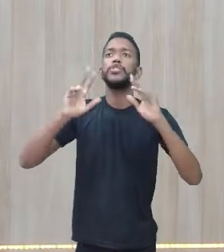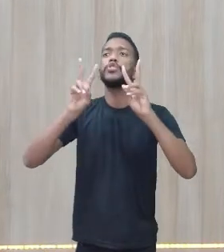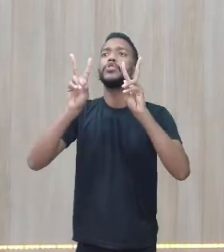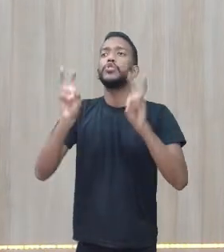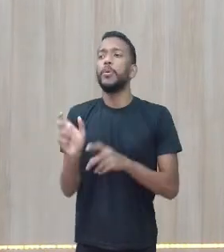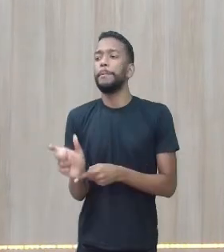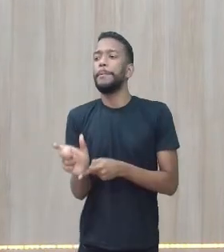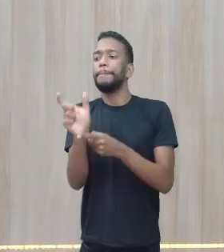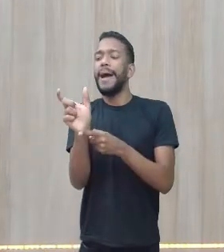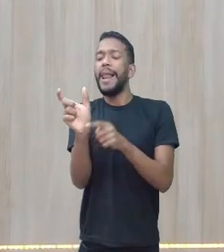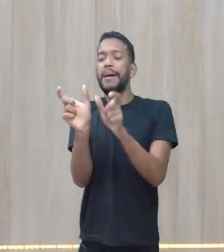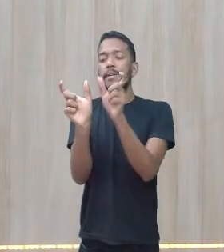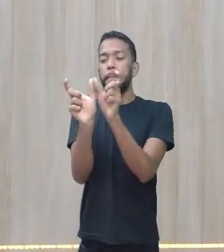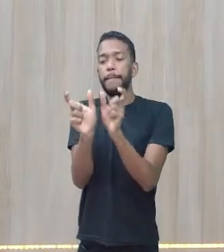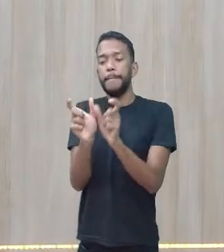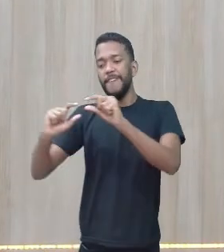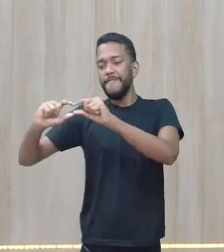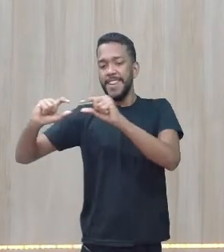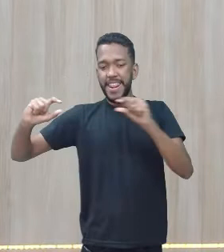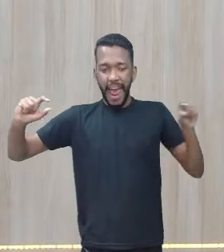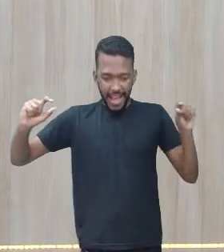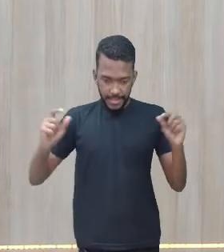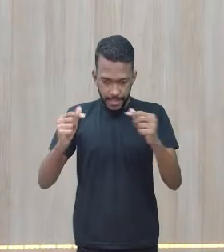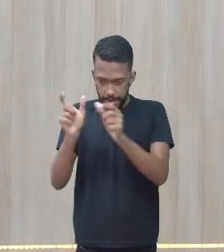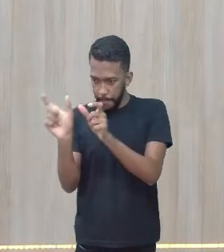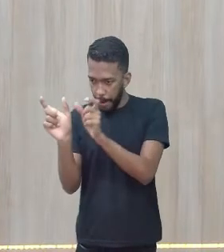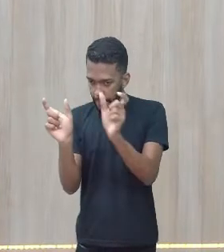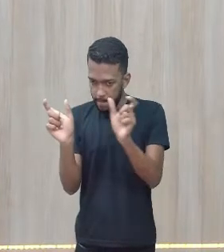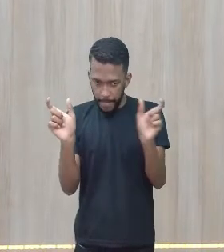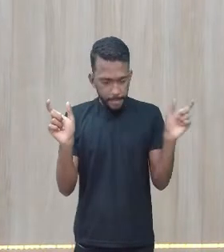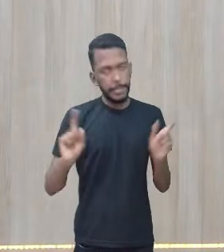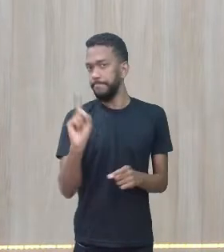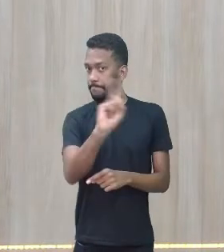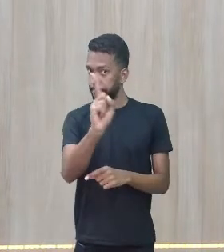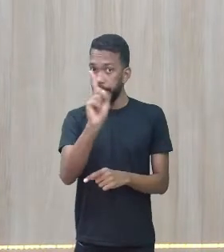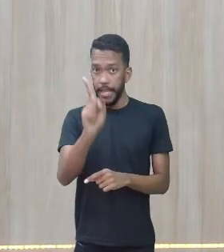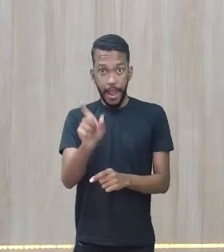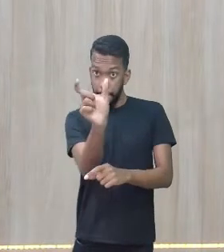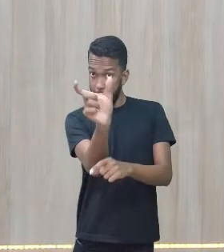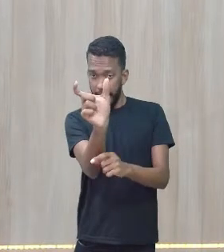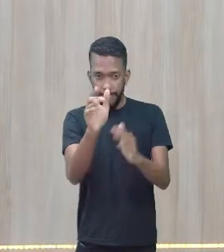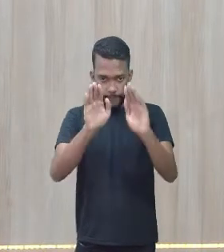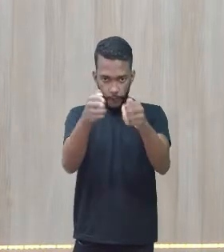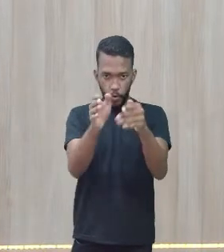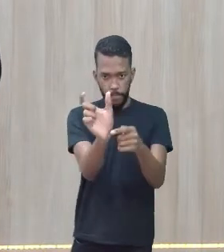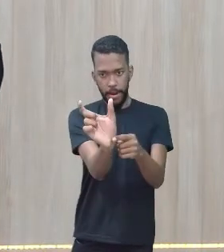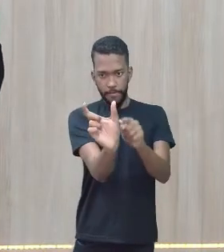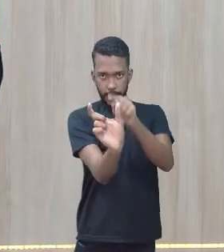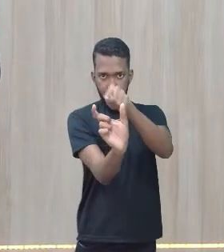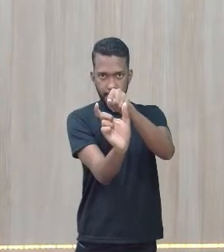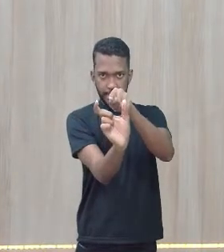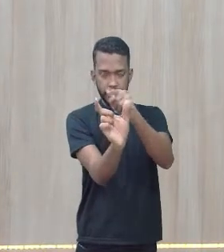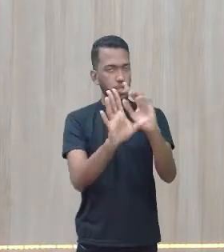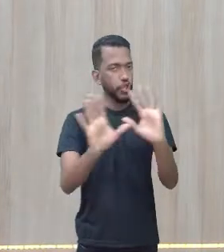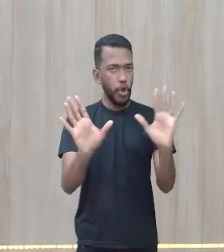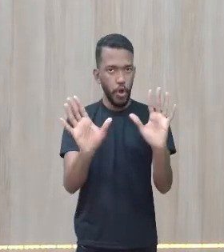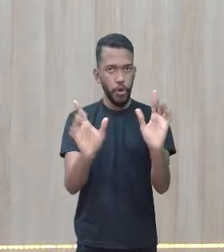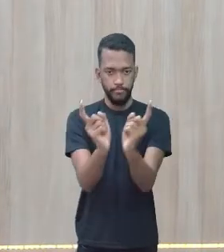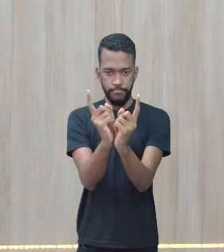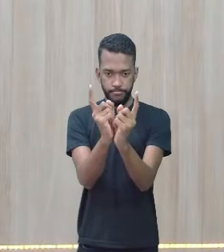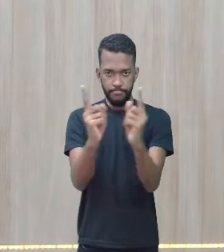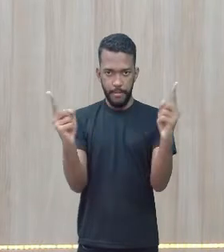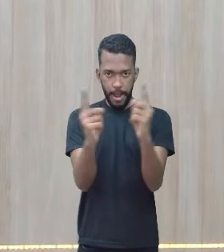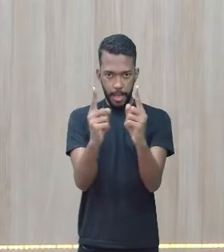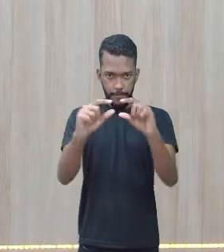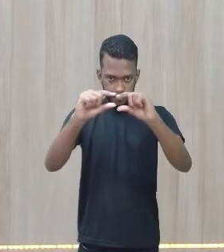da oração. Nós vamos só ver a estrutura da palavra, tá bom? Eu sei que nas aulas